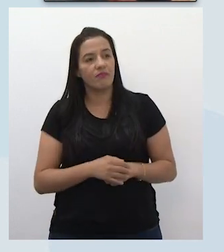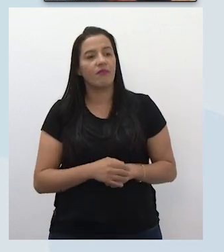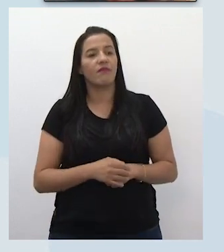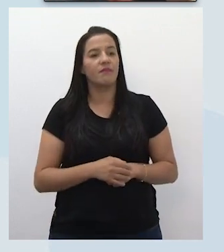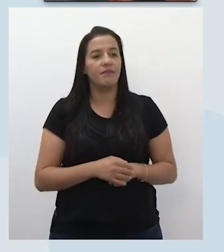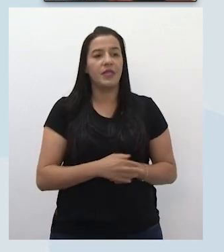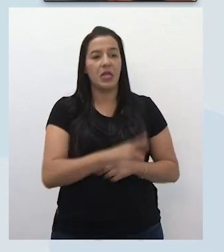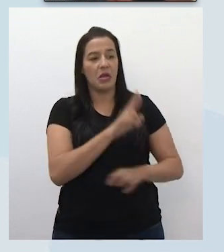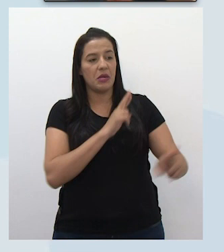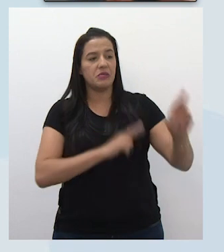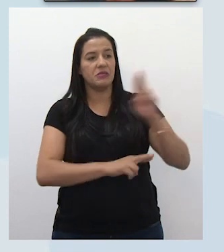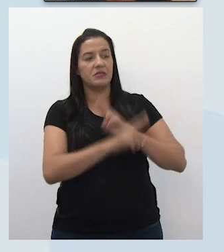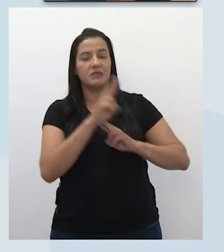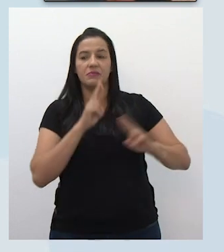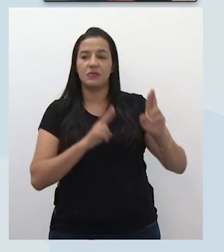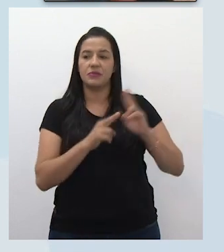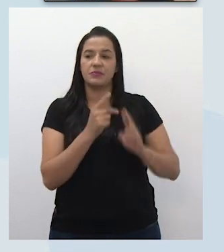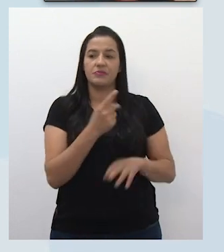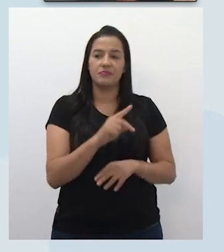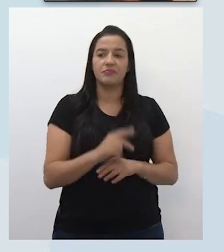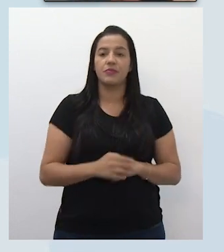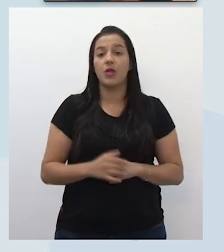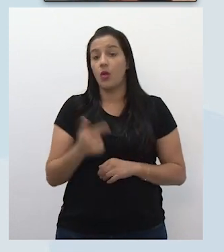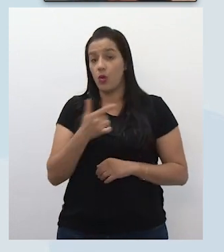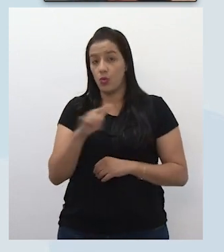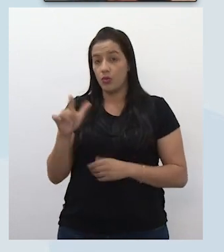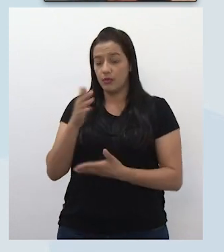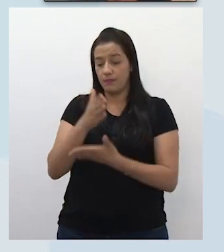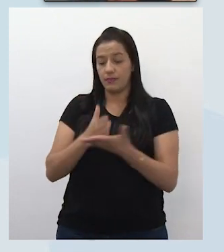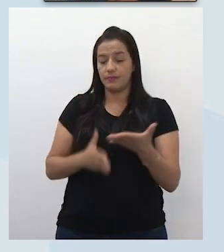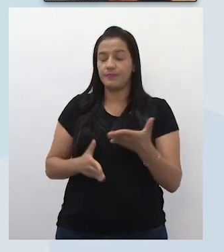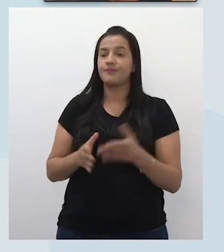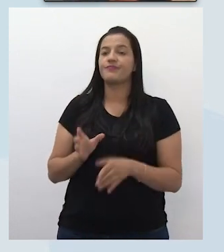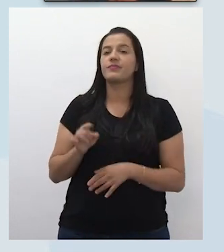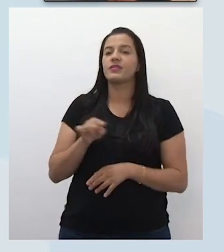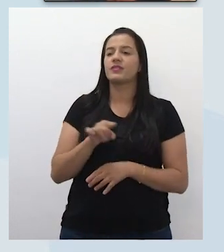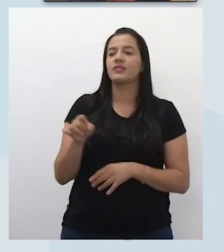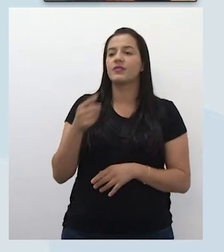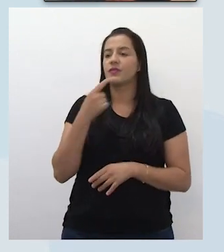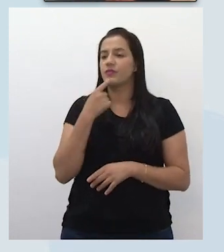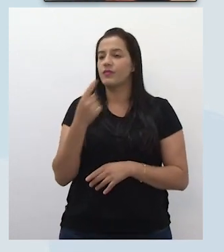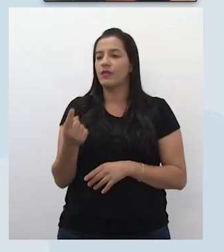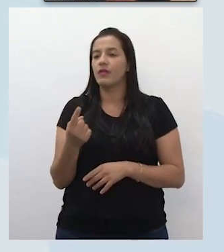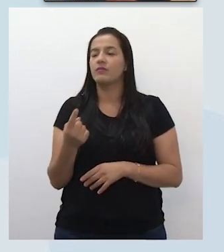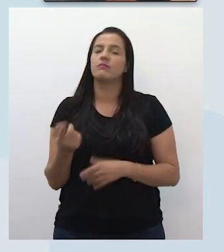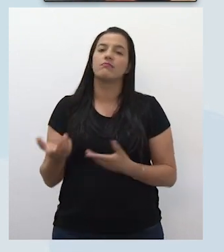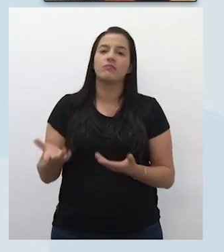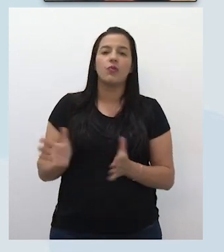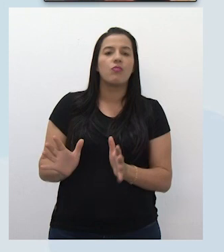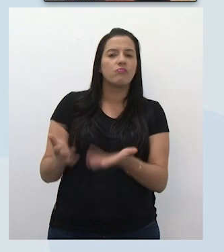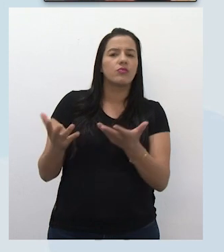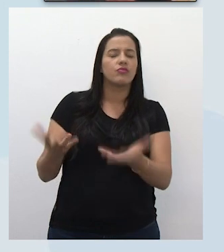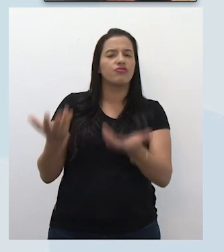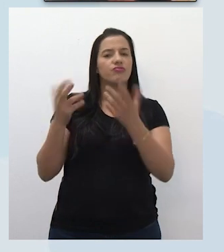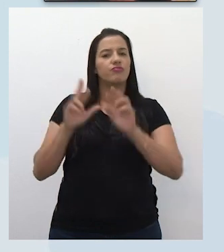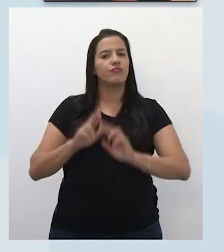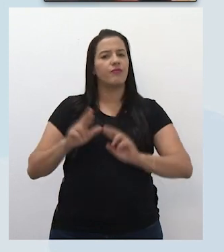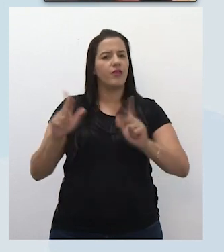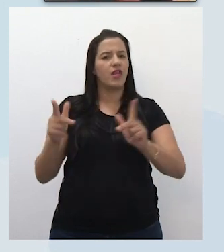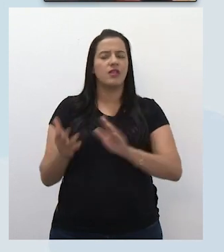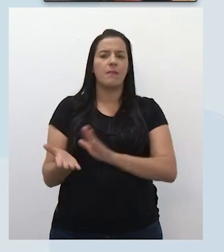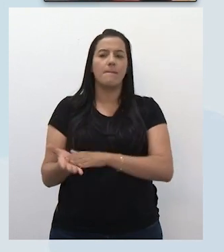pelas respostas que você deu. Para a outra metade, eles faziam um elogio diferente. Eles